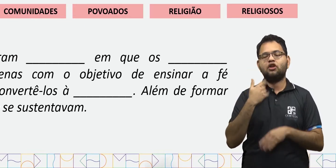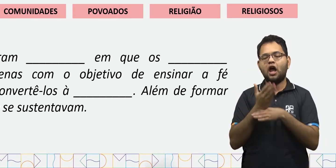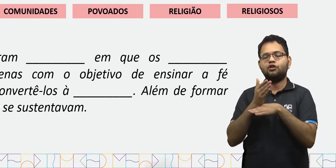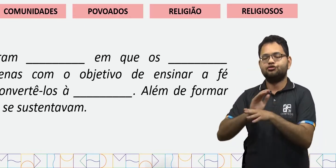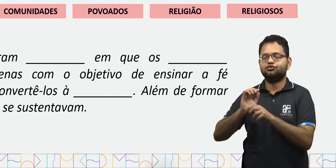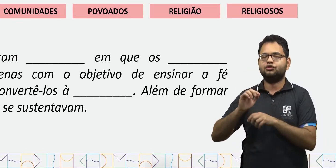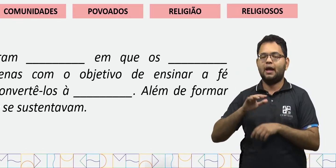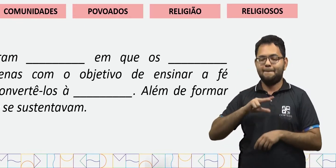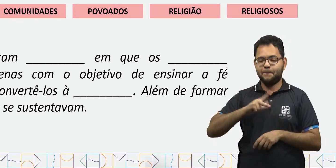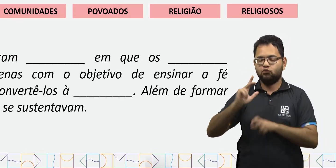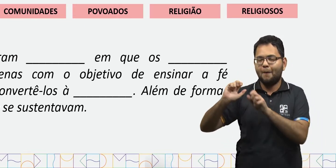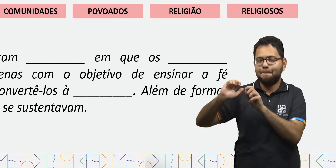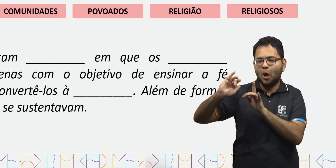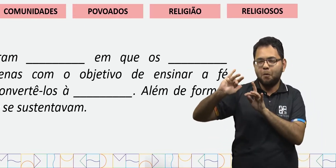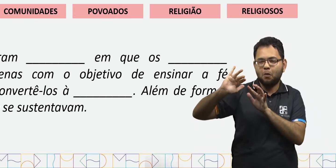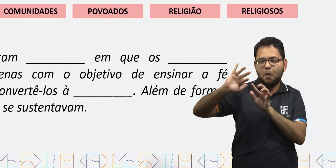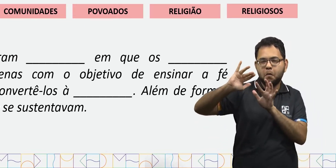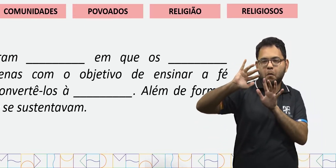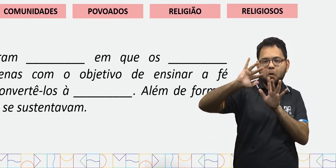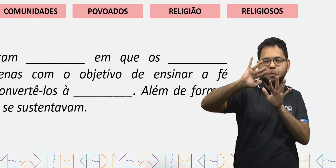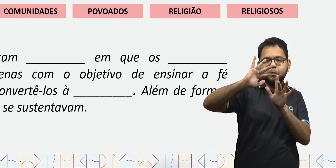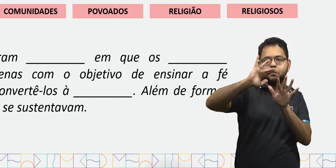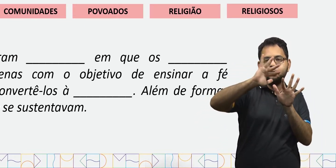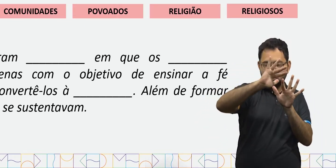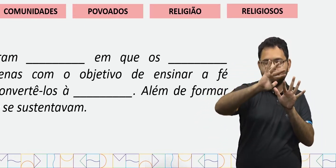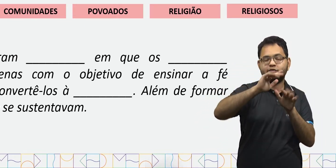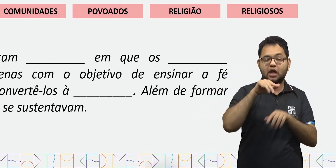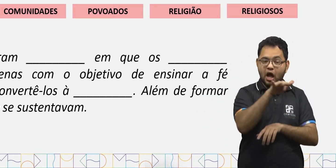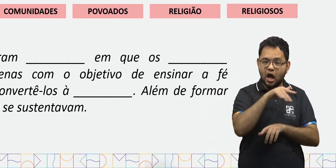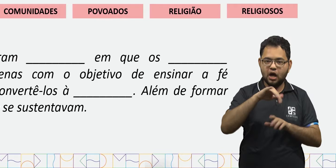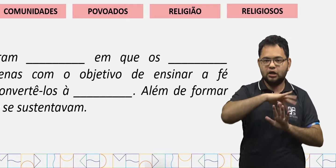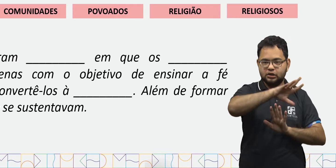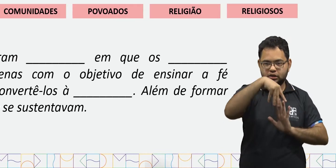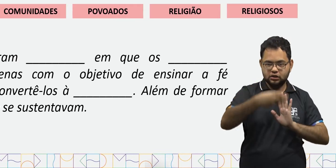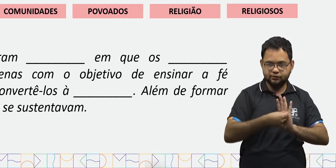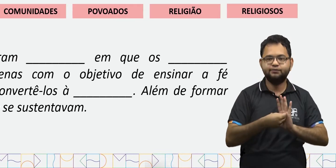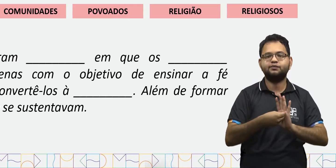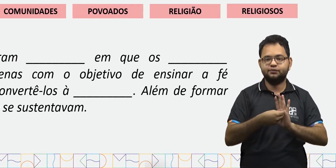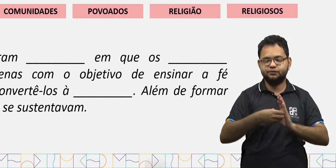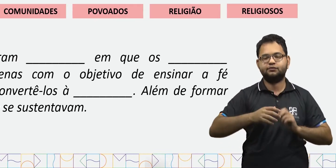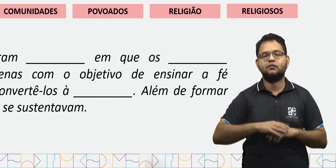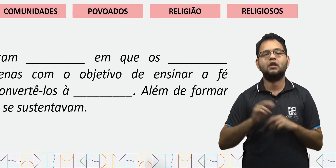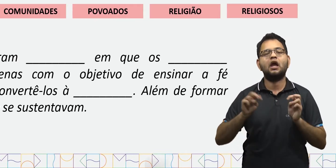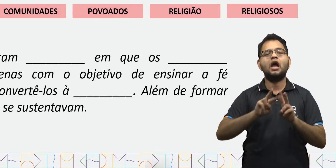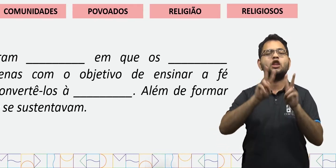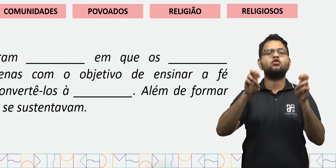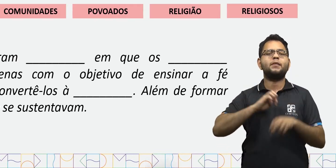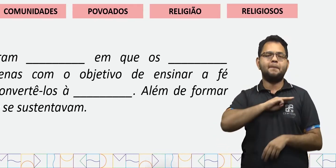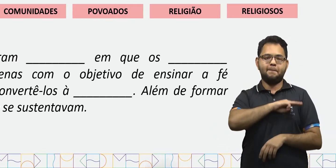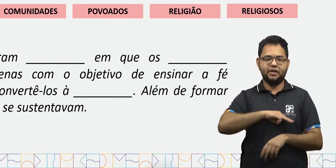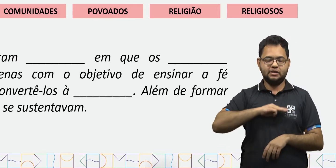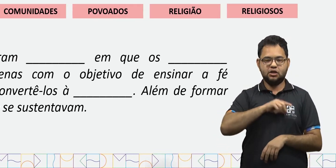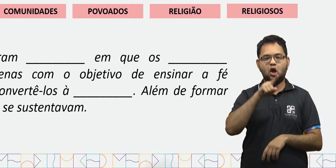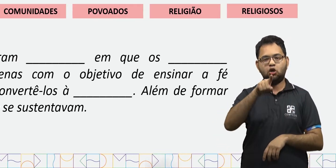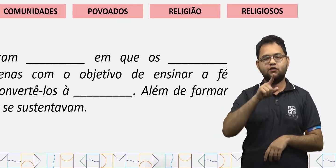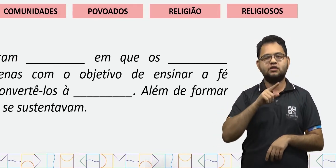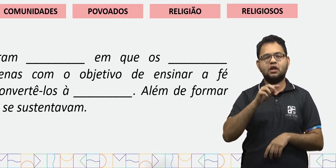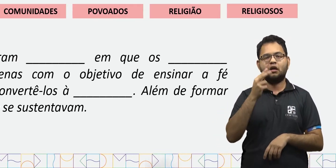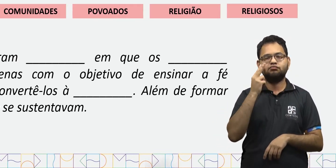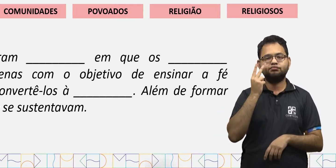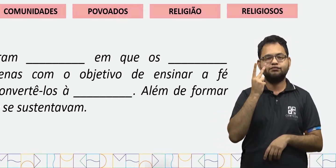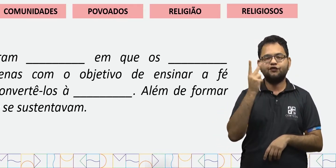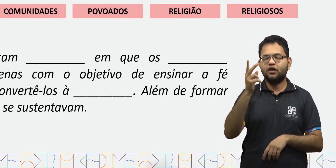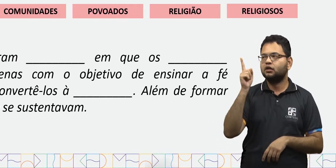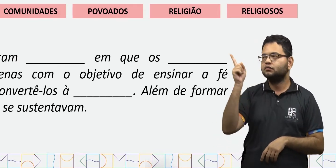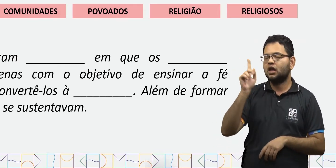também importantes para que a colonização portuguesa tornasse mais intensa na Amazônia. Acerca das